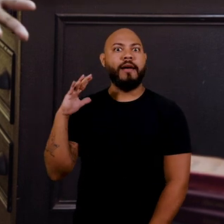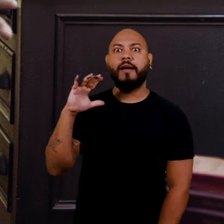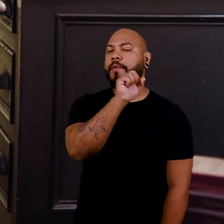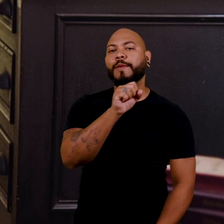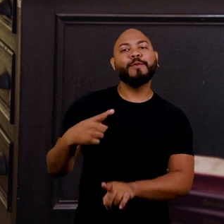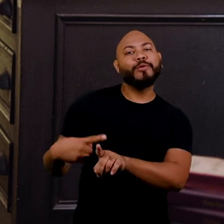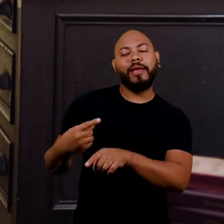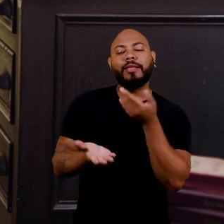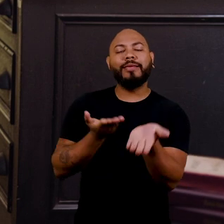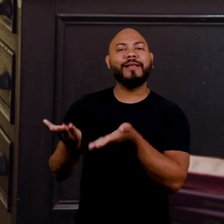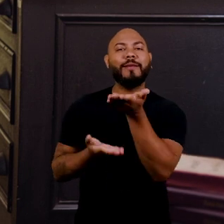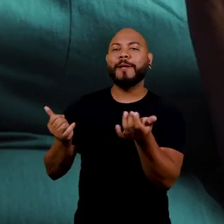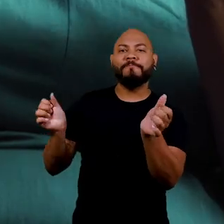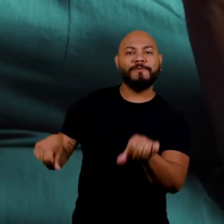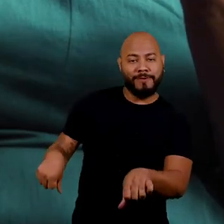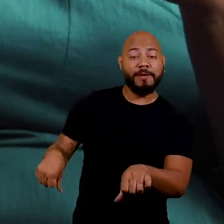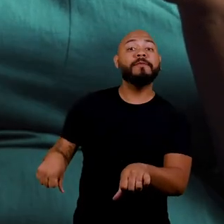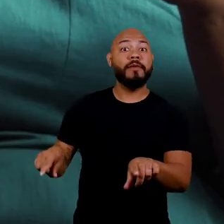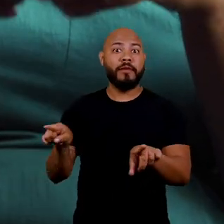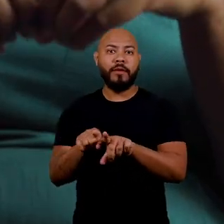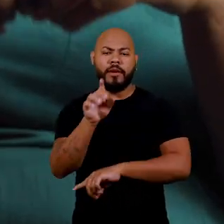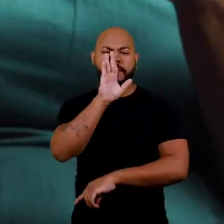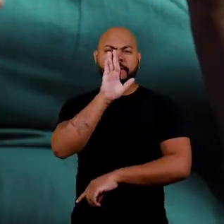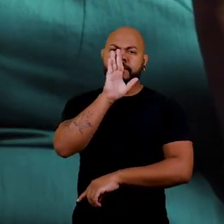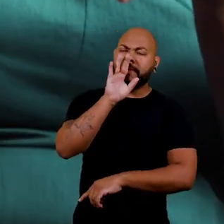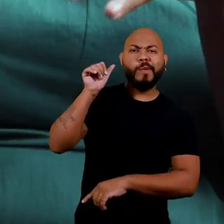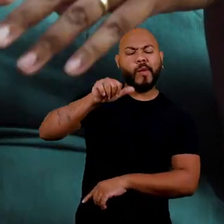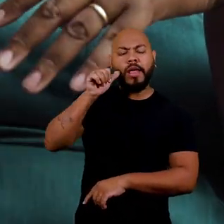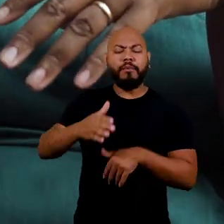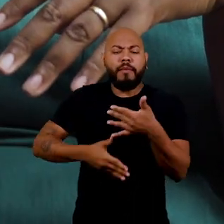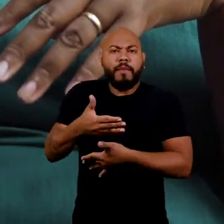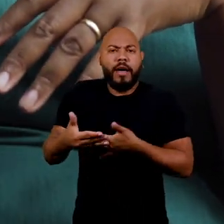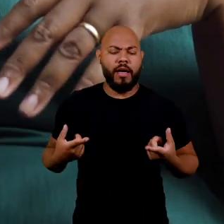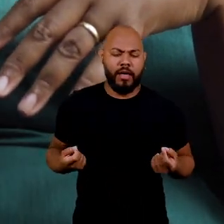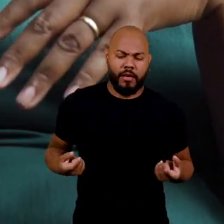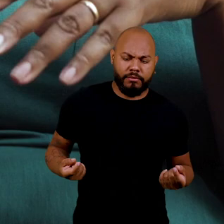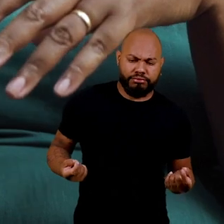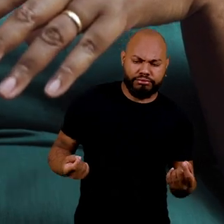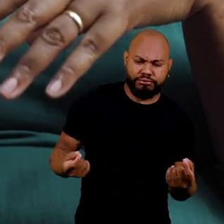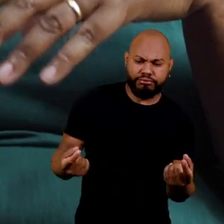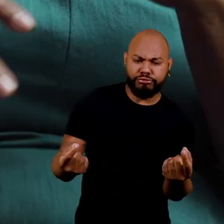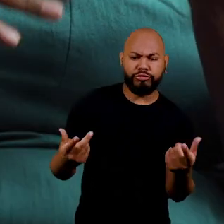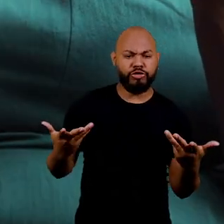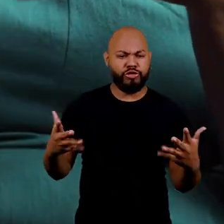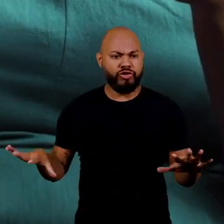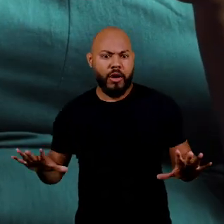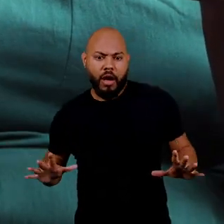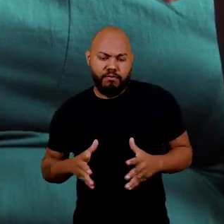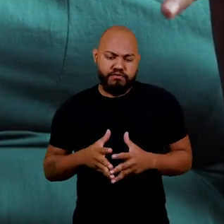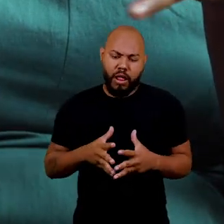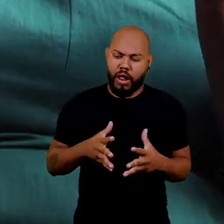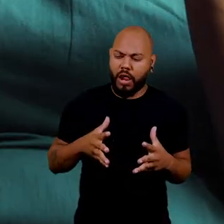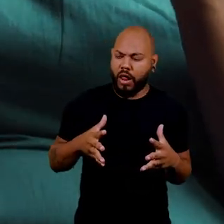elas respondem mal ao tratamento à platina. Como ele é muito silencioso, a mulher só descobre em estado muito avançado, é quando já não